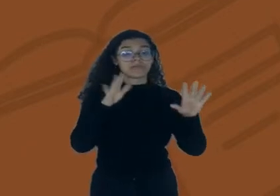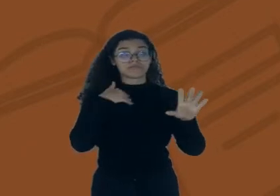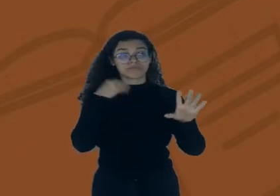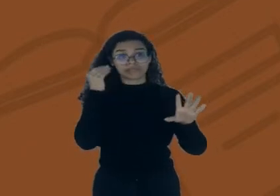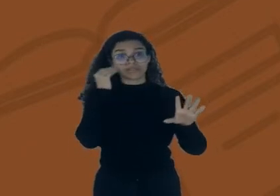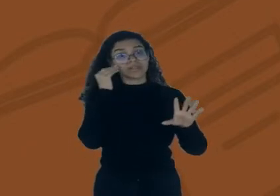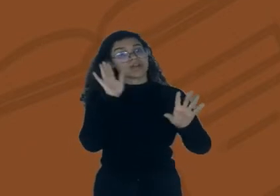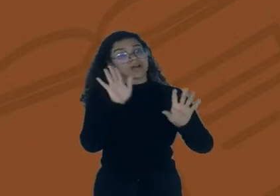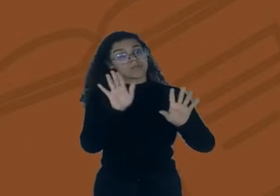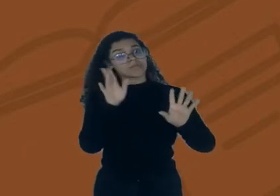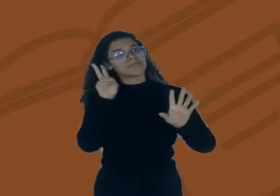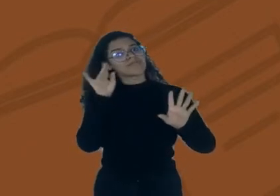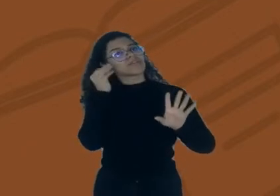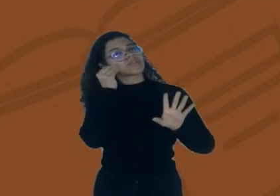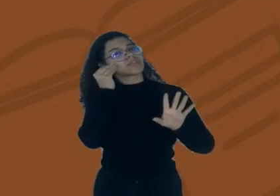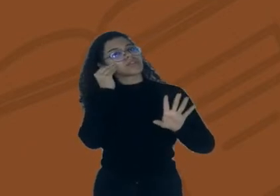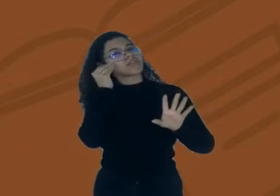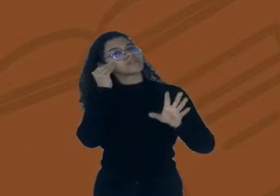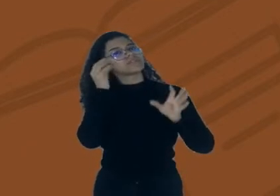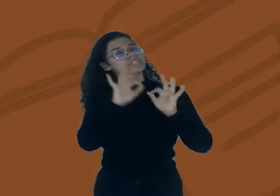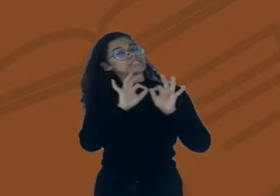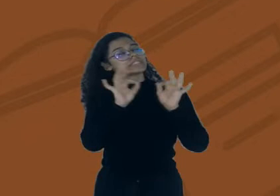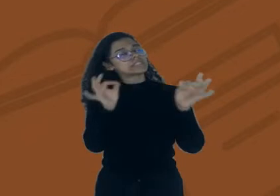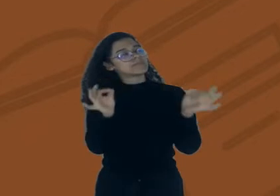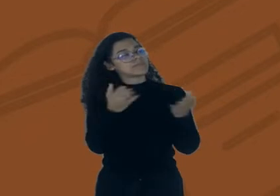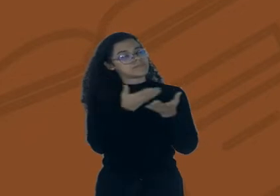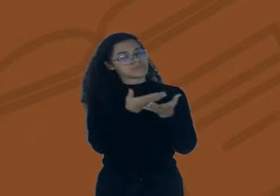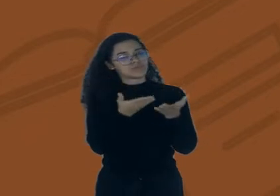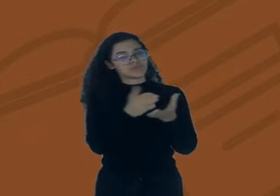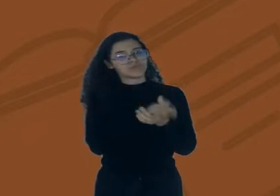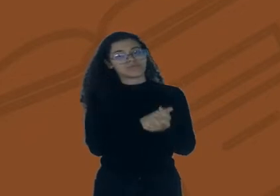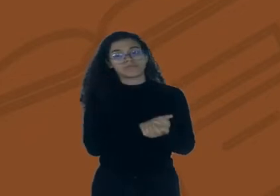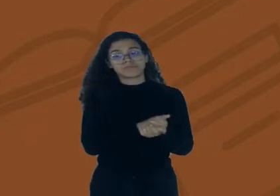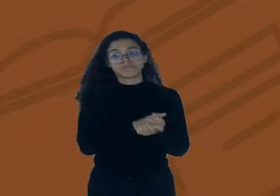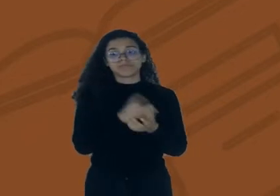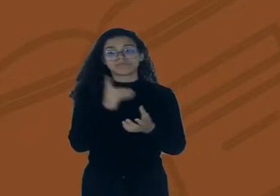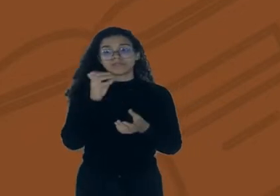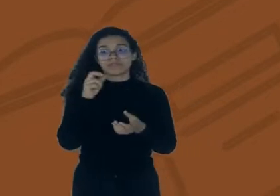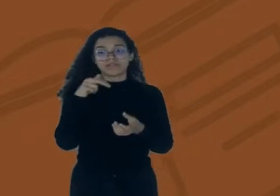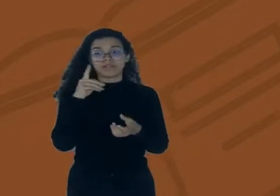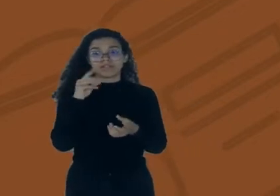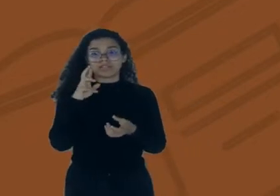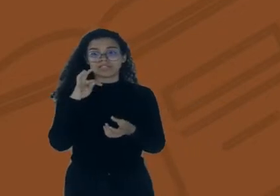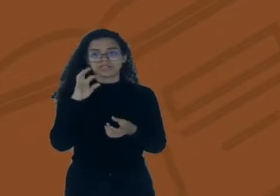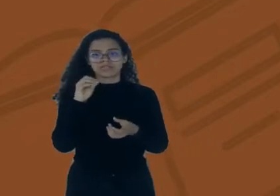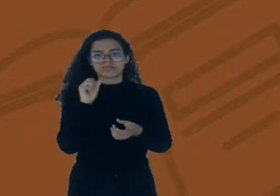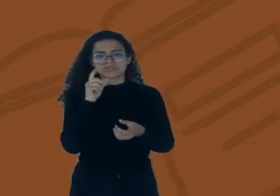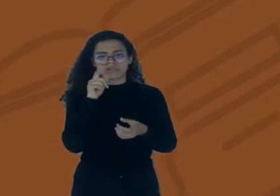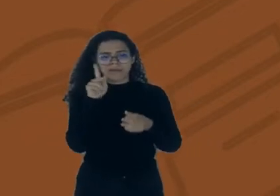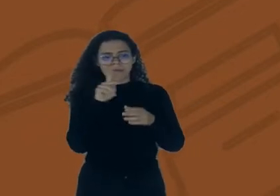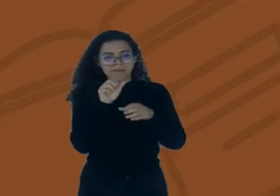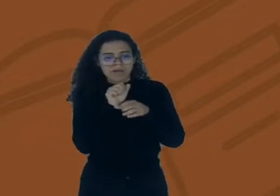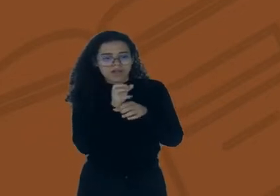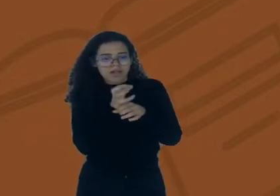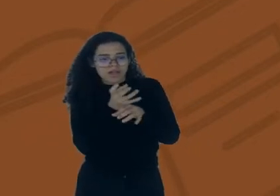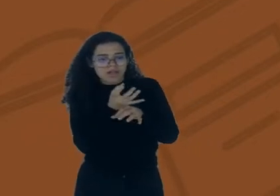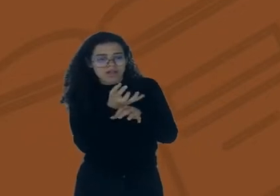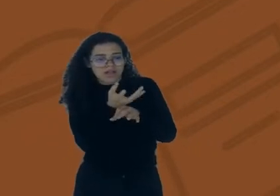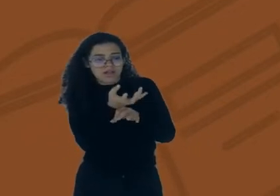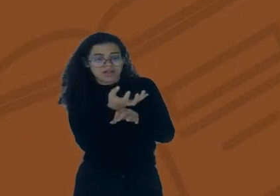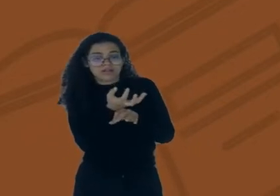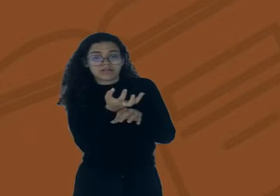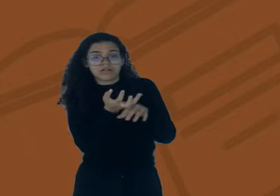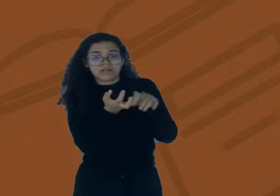simplificar para vocês. Os dendritos é como se fossem aquelas antenas que, apesar de já estarem em desuso,